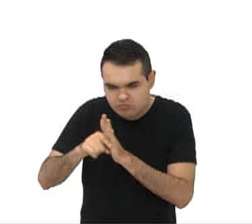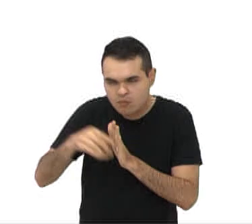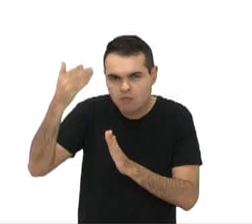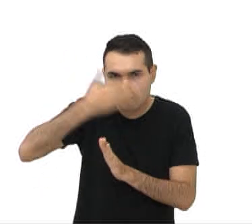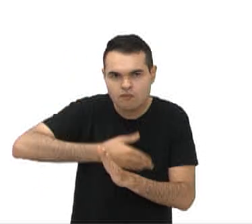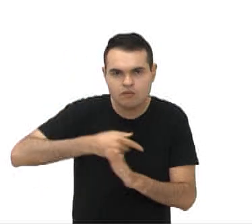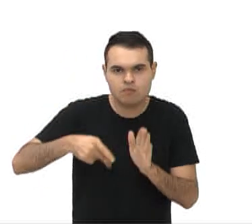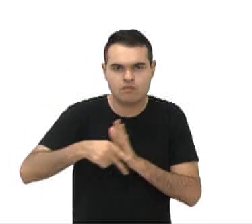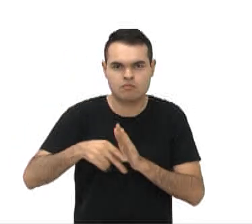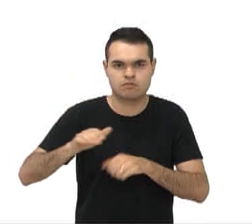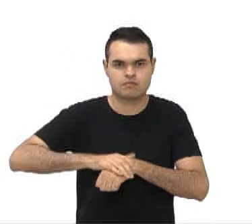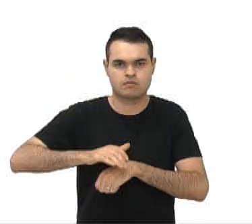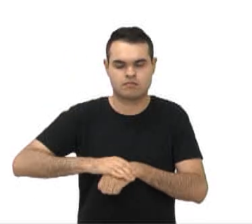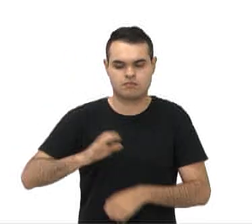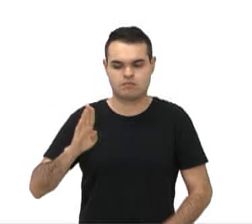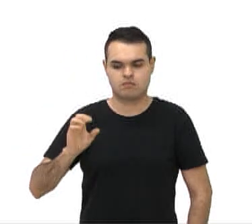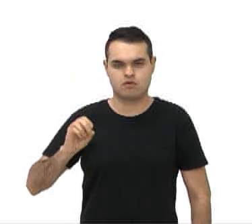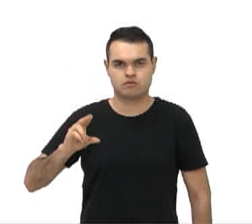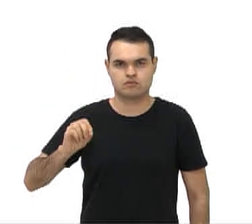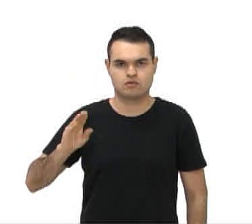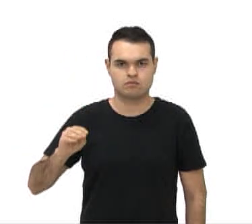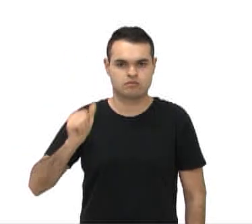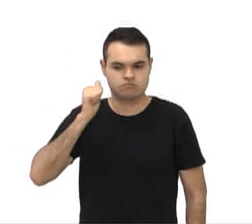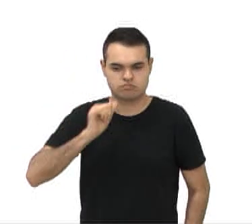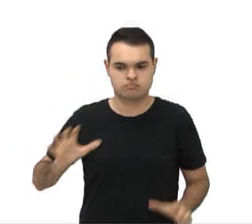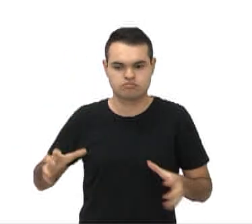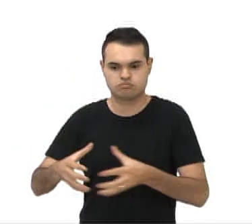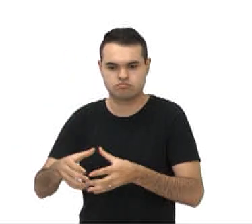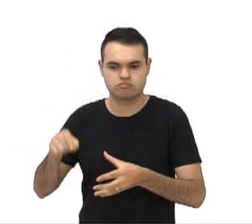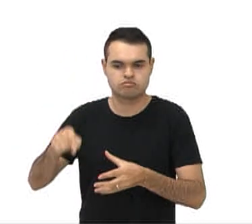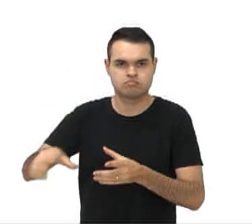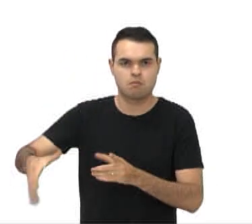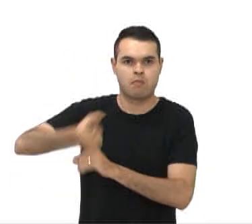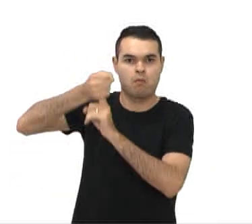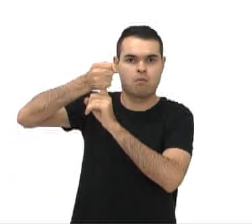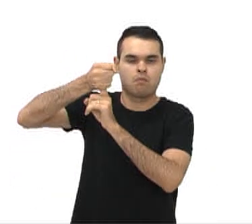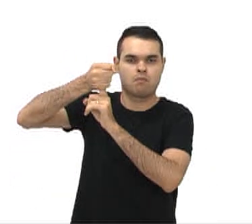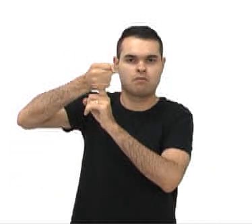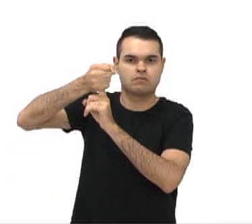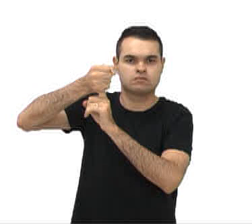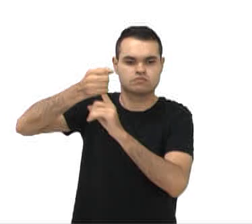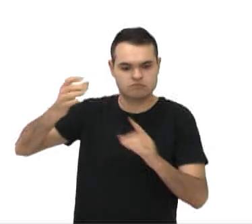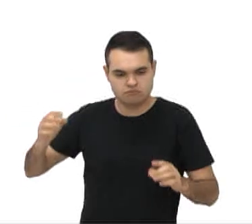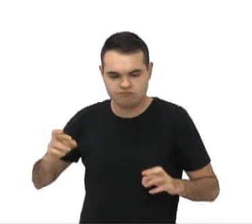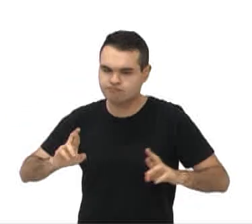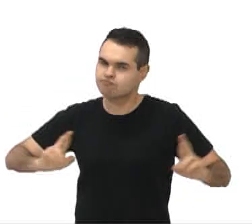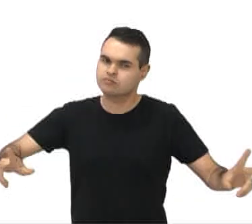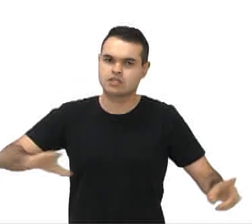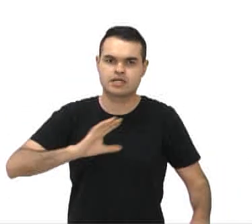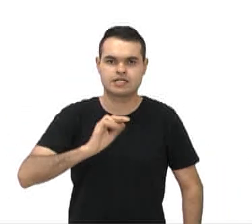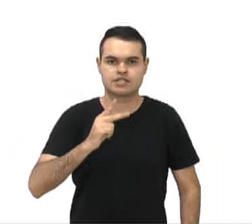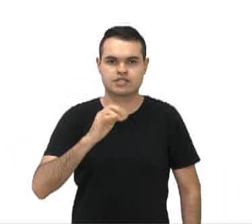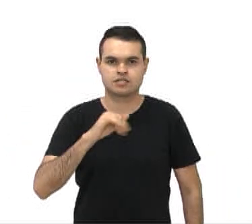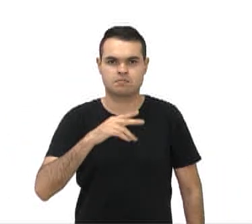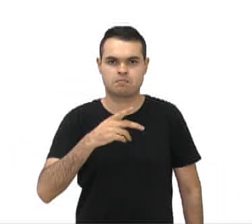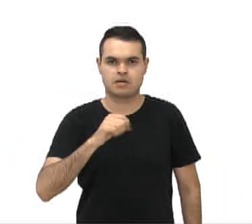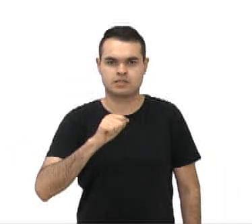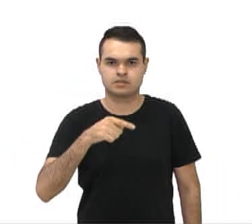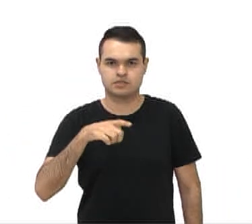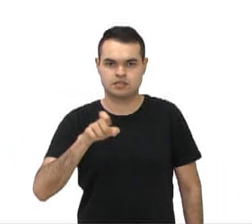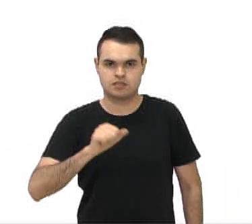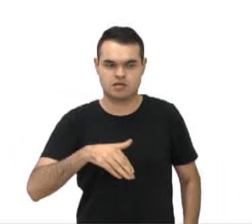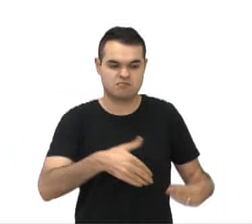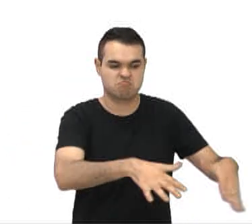papel preponderante feminino na sociedade bonobo. Isso contrasta em muito com os chimpanzés, cujas fêmeas tendem a passar a maior parte do tempo